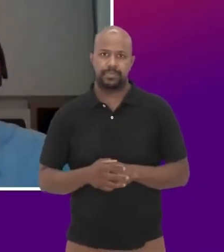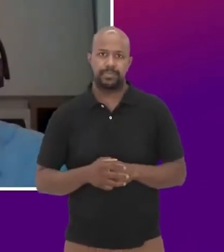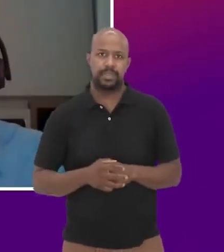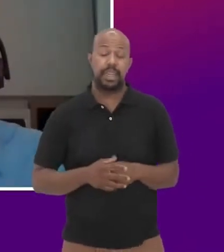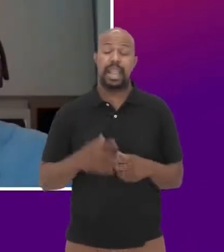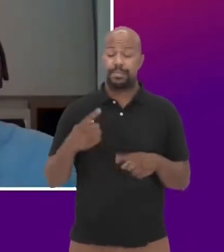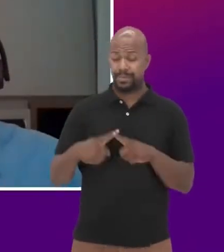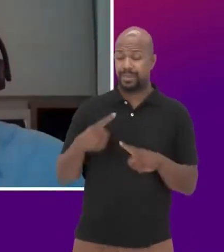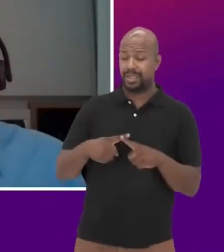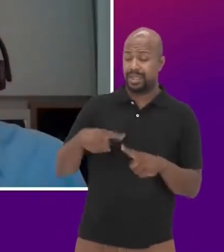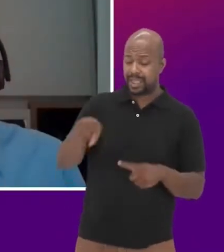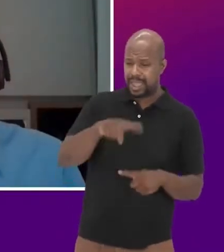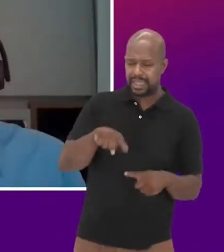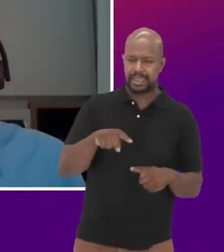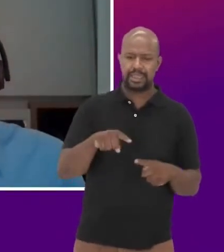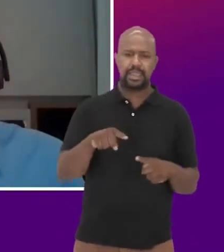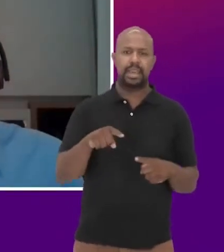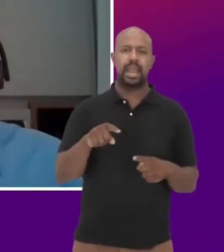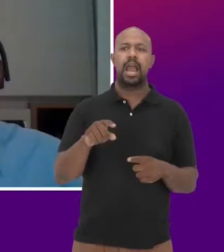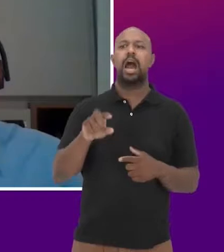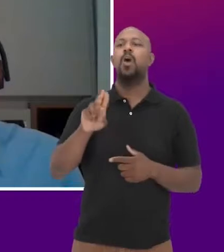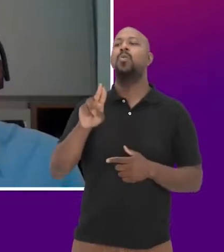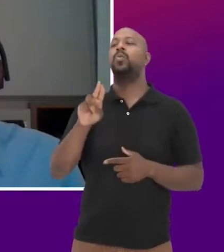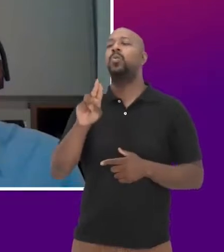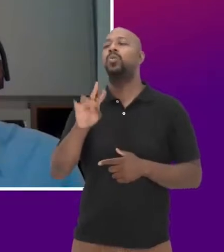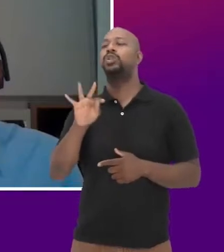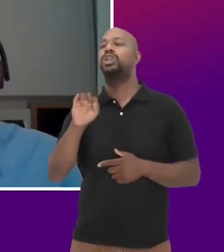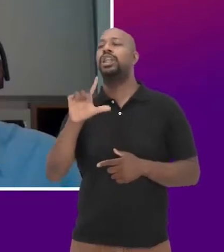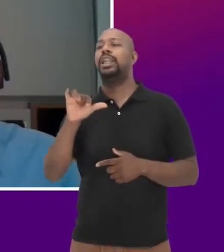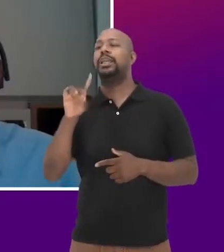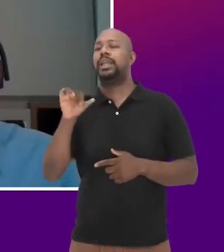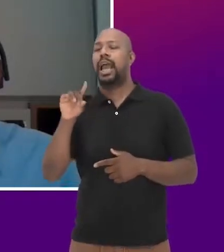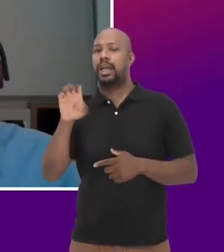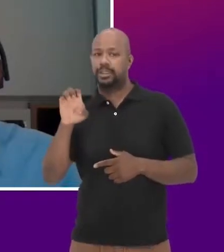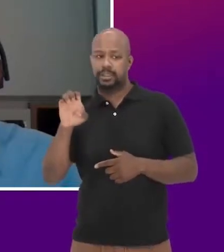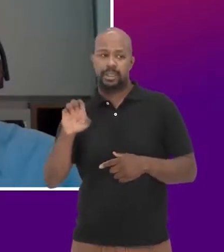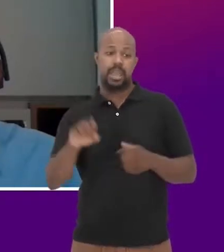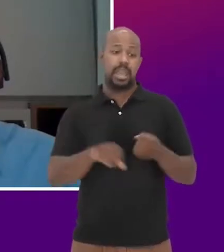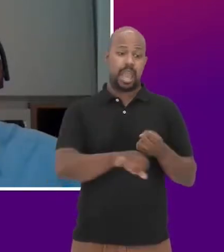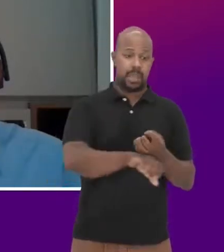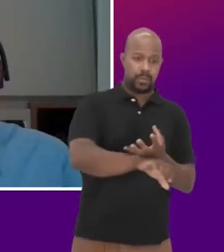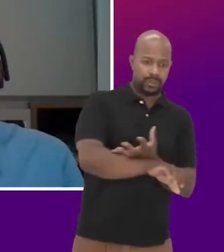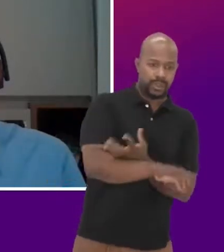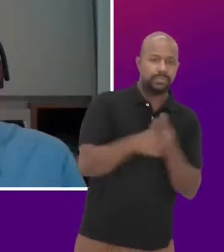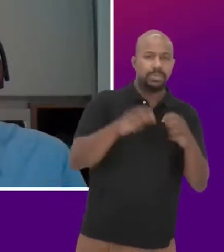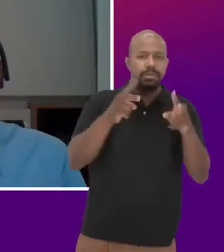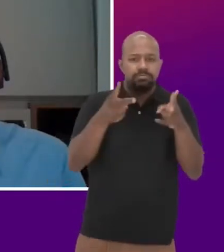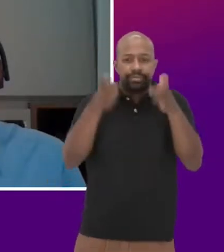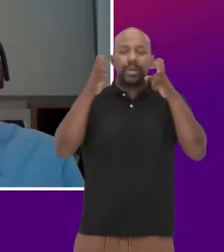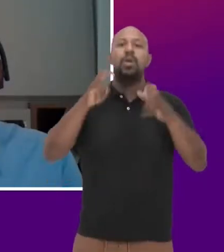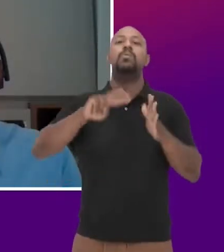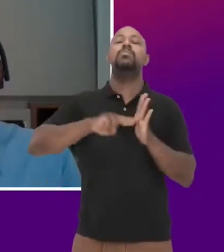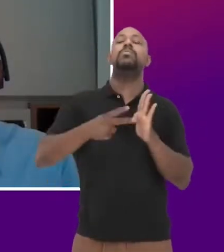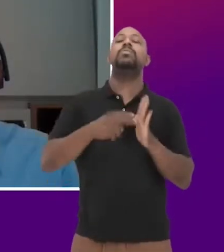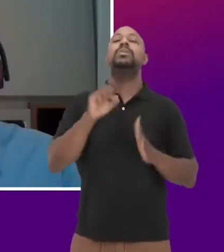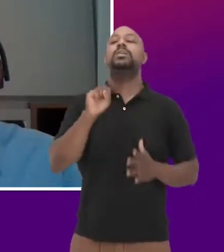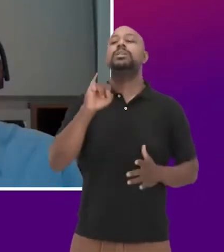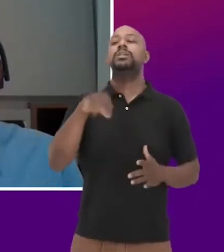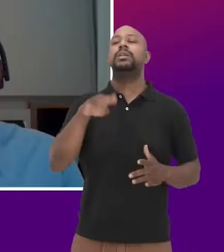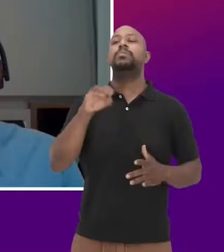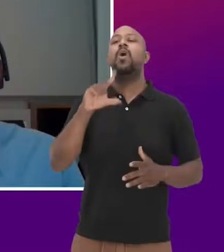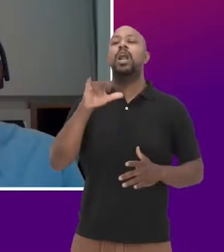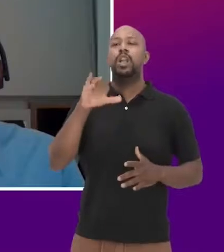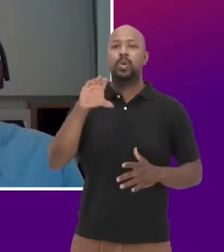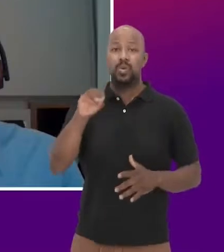É porque entre a utilidade e entre a emoção, você tem que entender o simbólico. Porque se você não